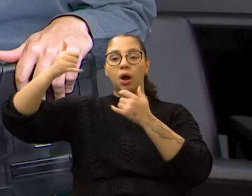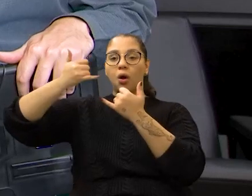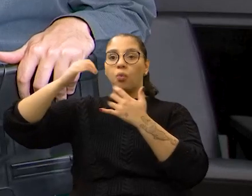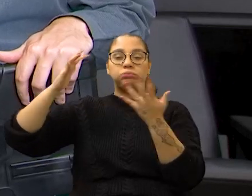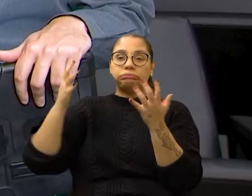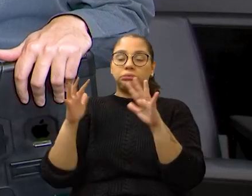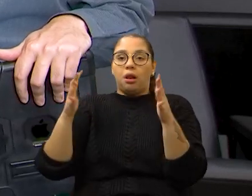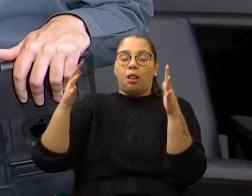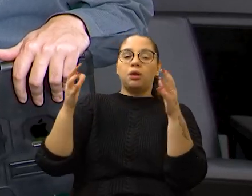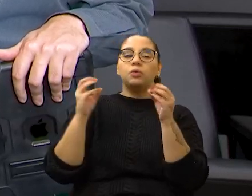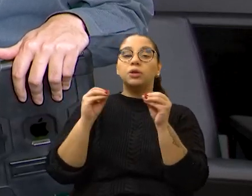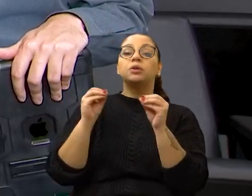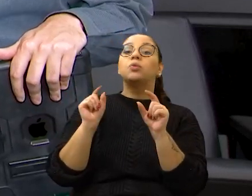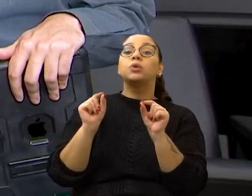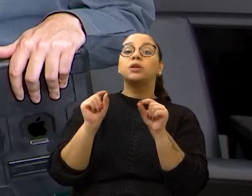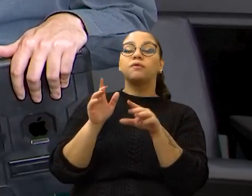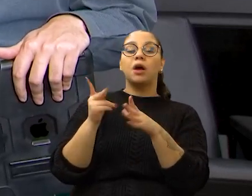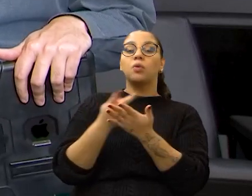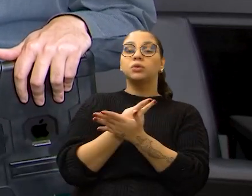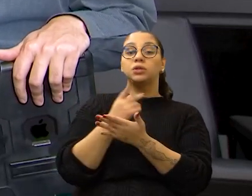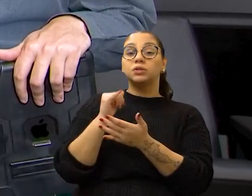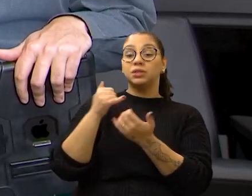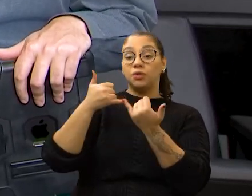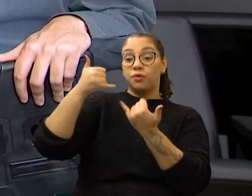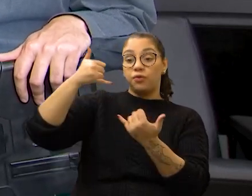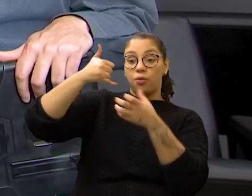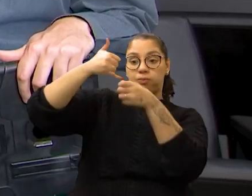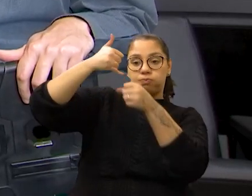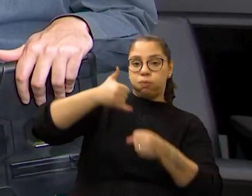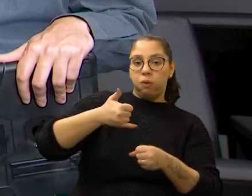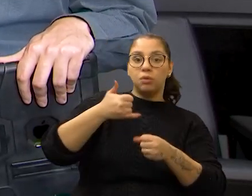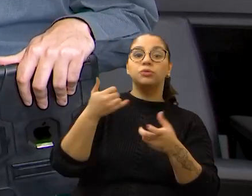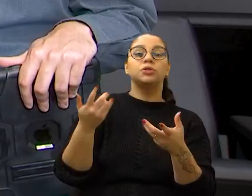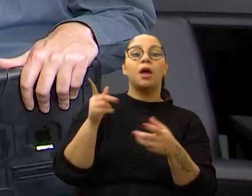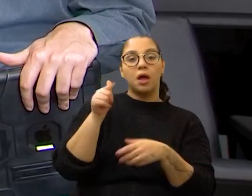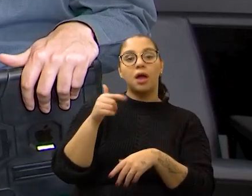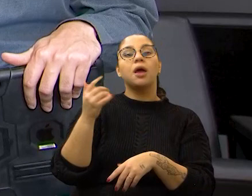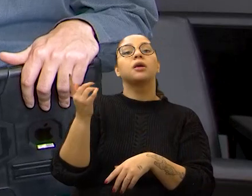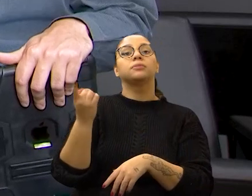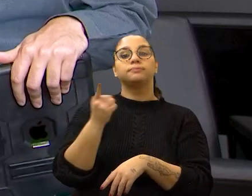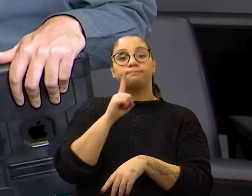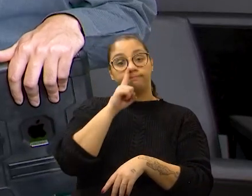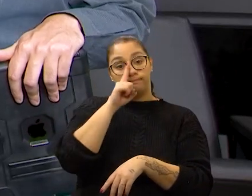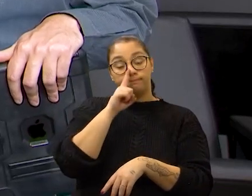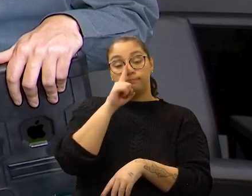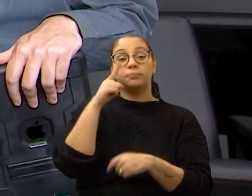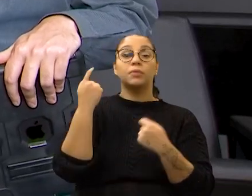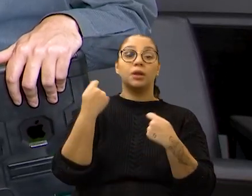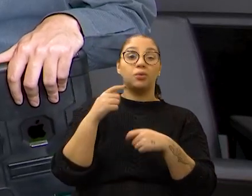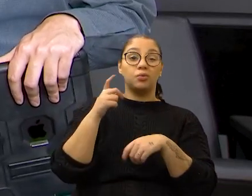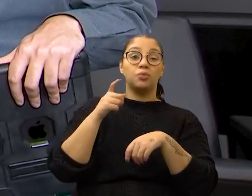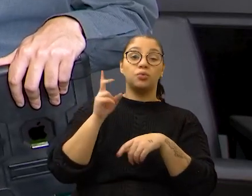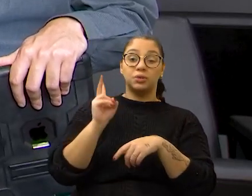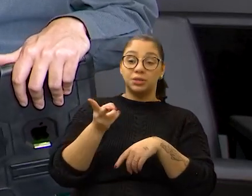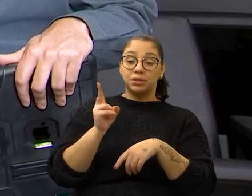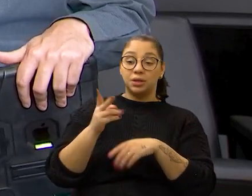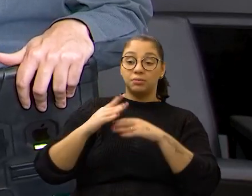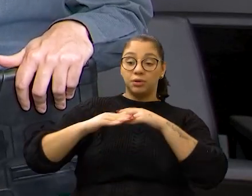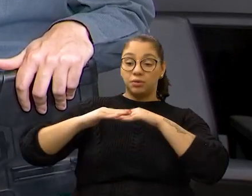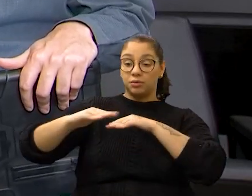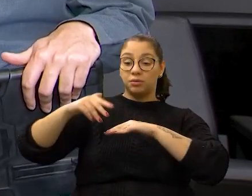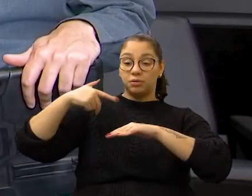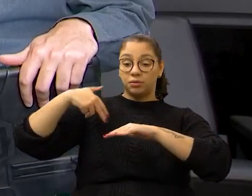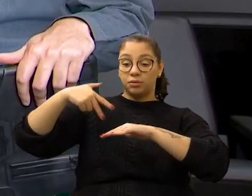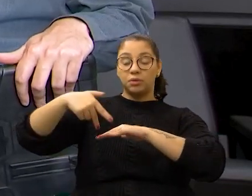choque que você vai ser feito com este fio, às vezes alguém puxa esse fio, então realmente é algo muito perigoso e que as pessoas passam o tempo inteiro nas